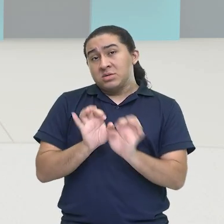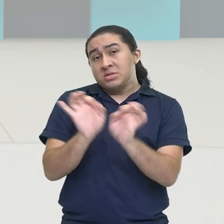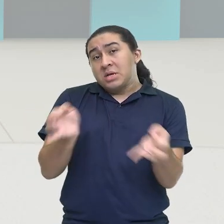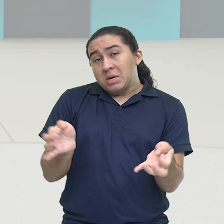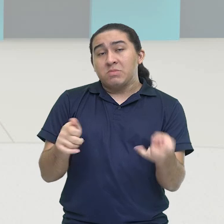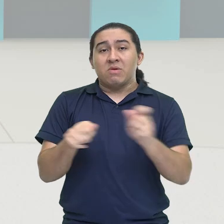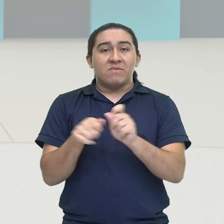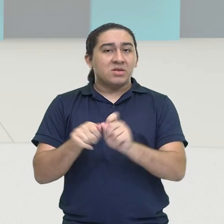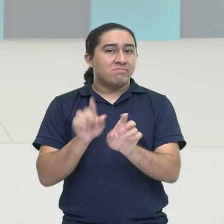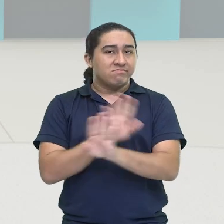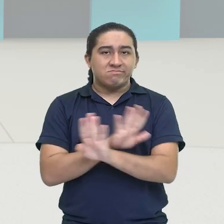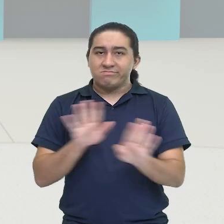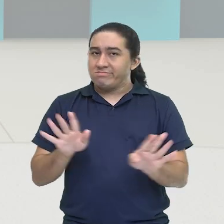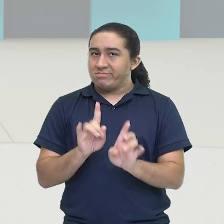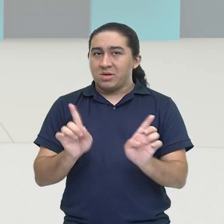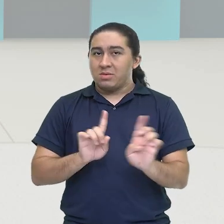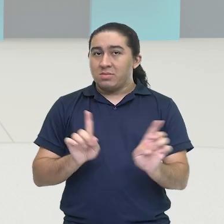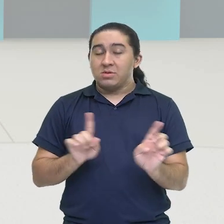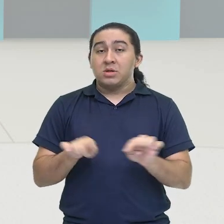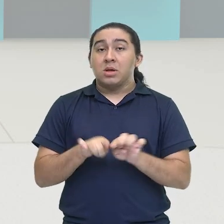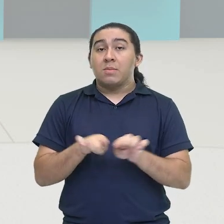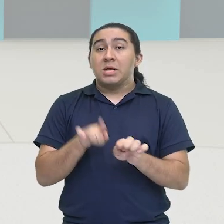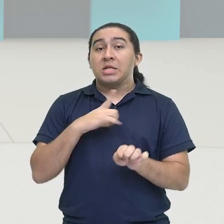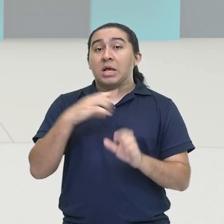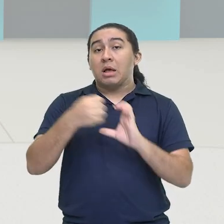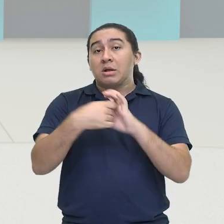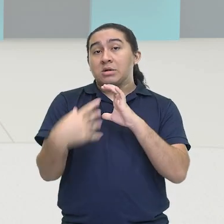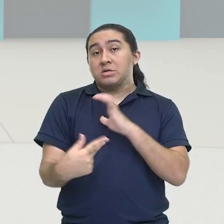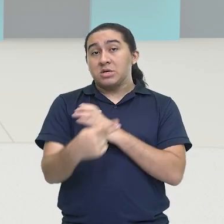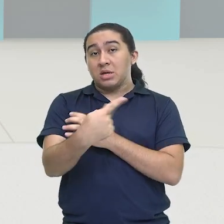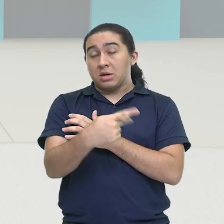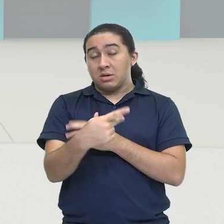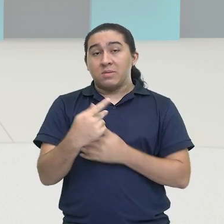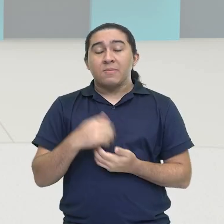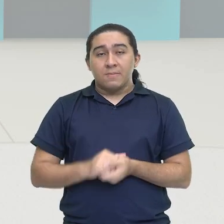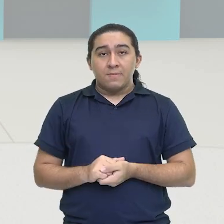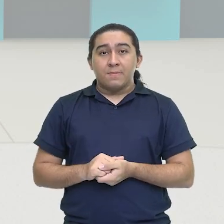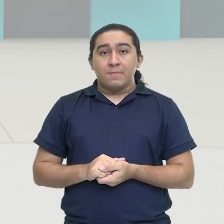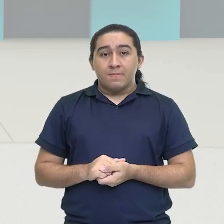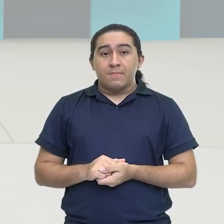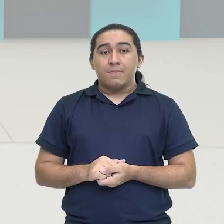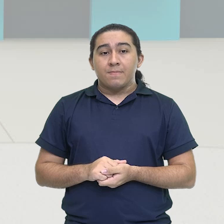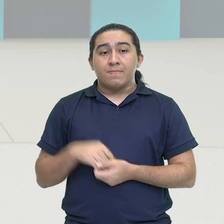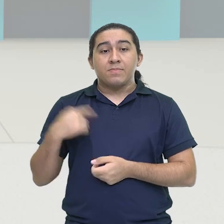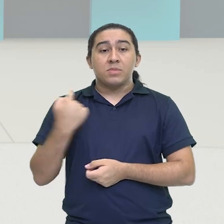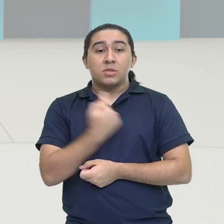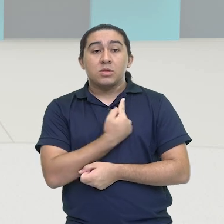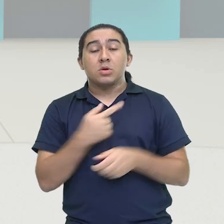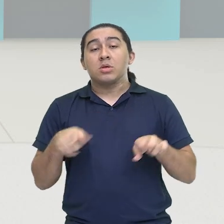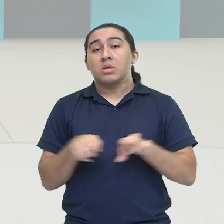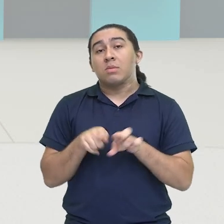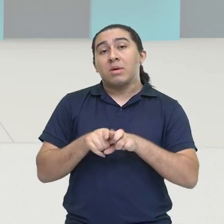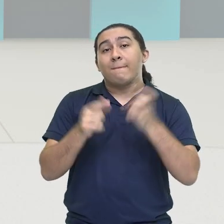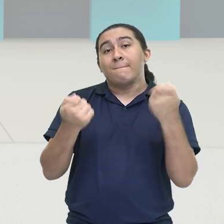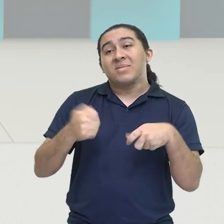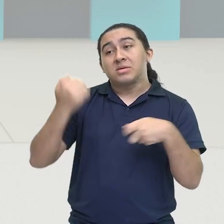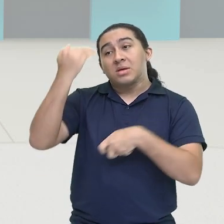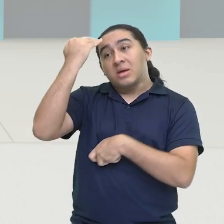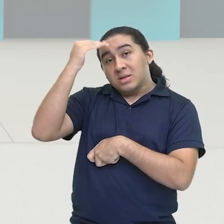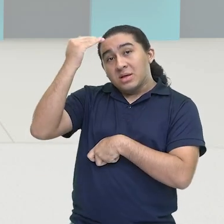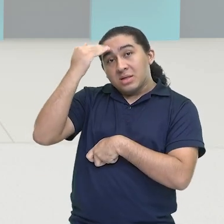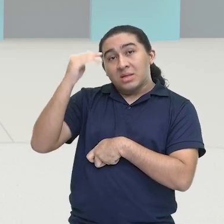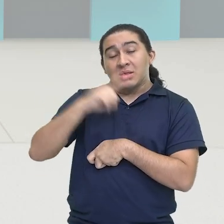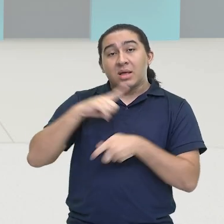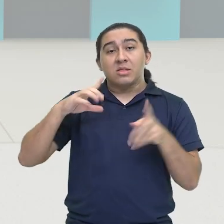simples, não, mas ela também tem seus critérios, né? A gente também tem que ver que tem toda